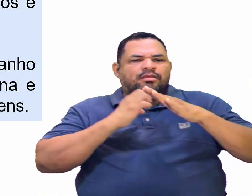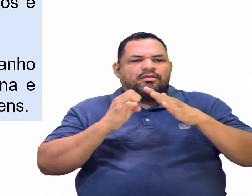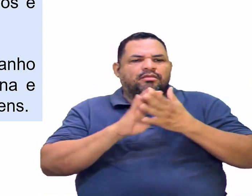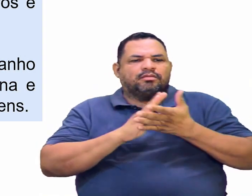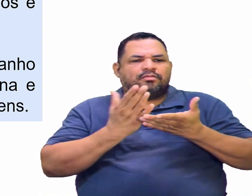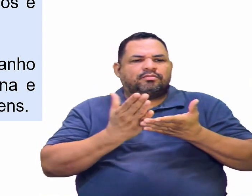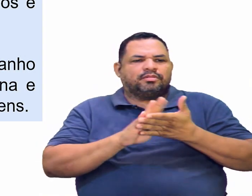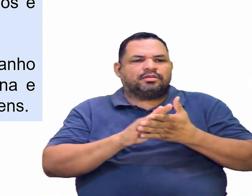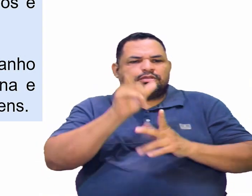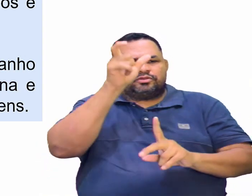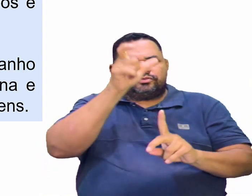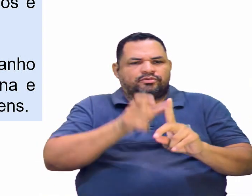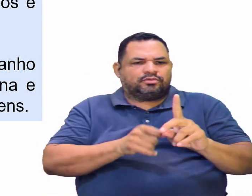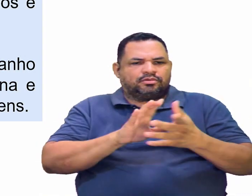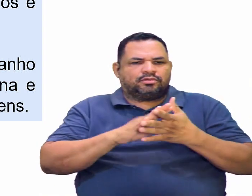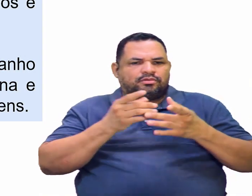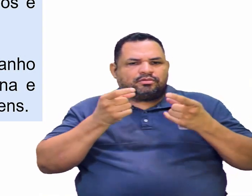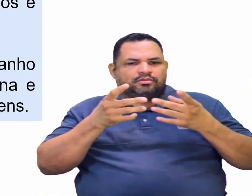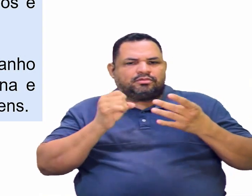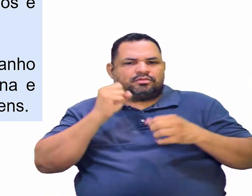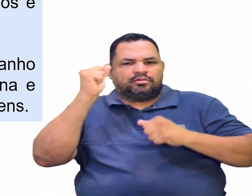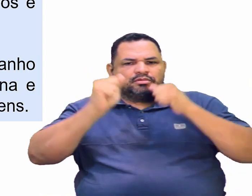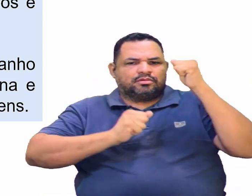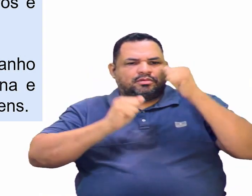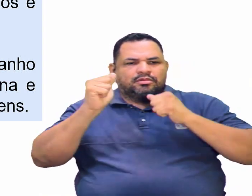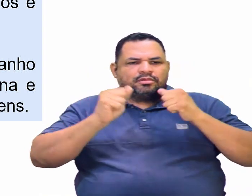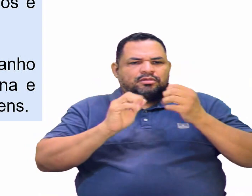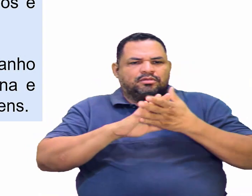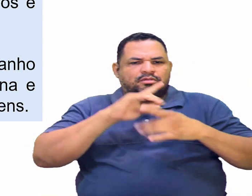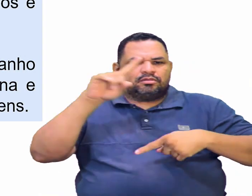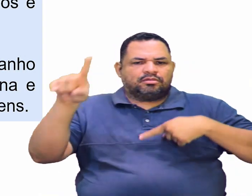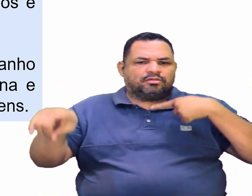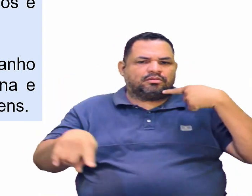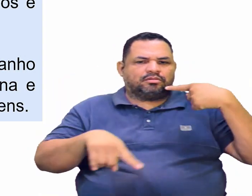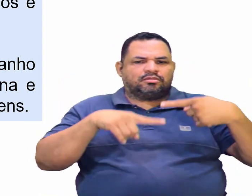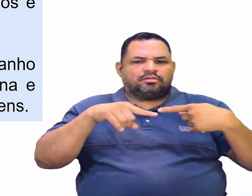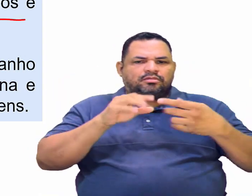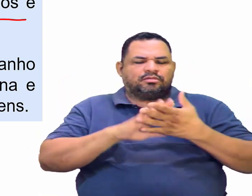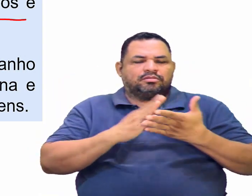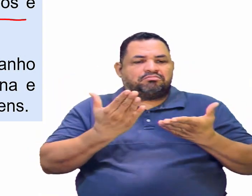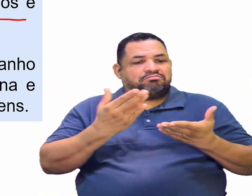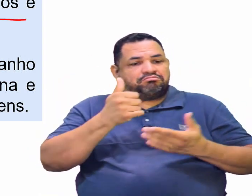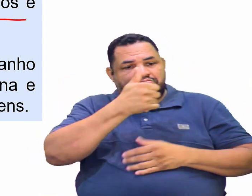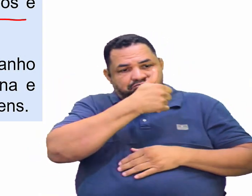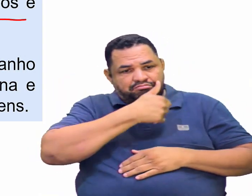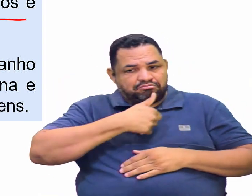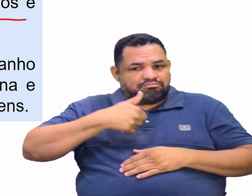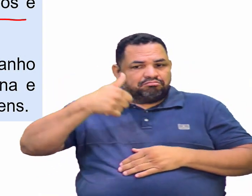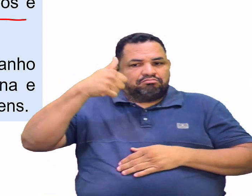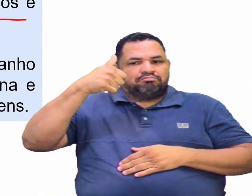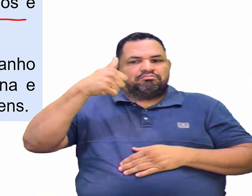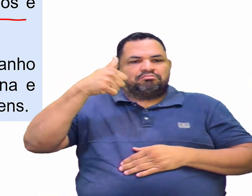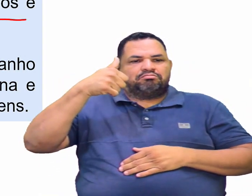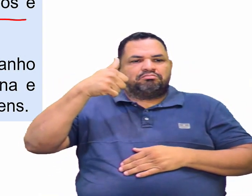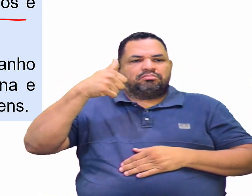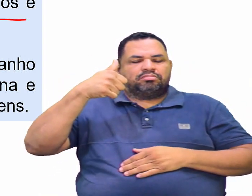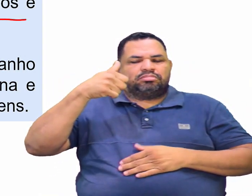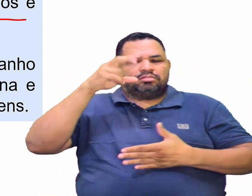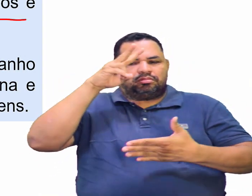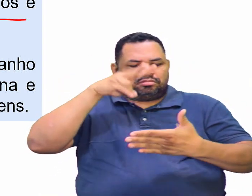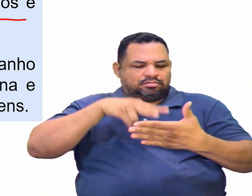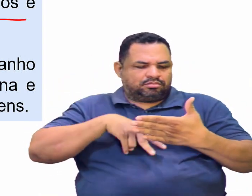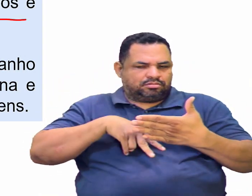comerciais e industriais, né, com o objetivo de torná-los atrativos e facilitar a